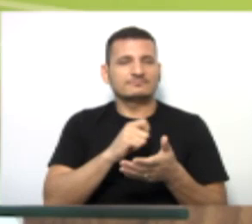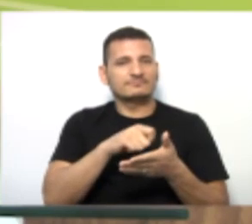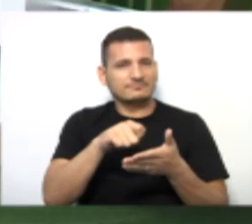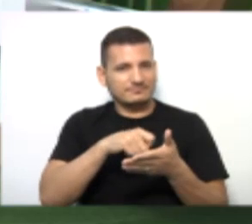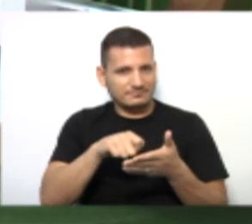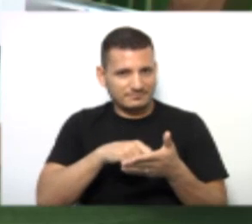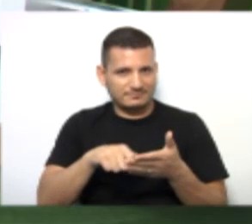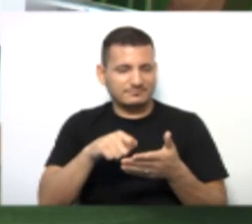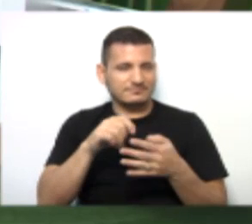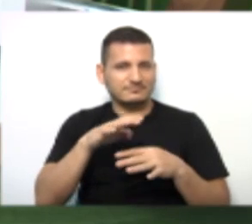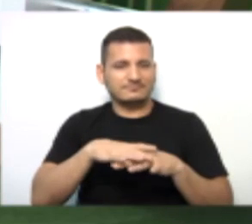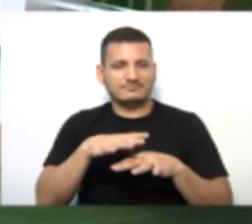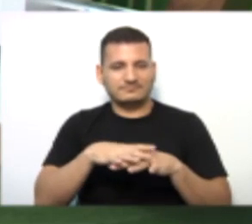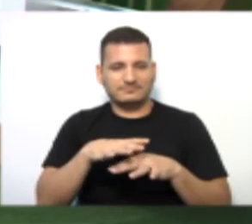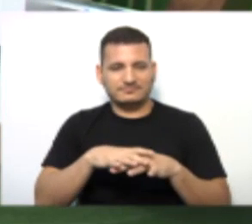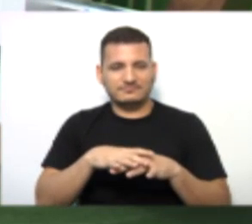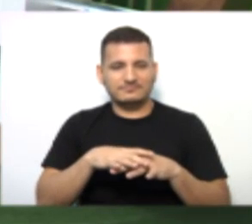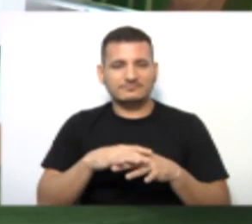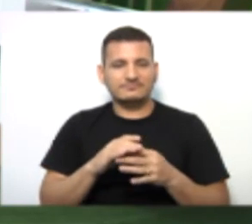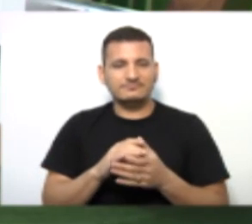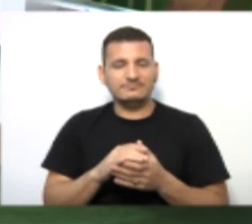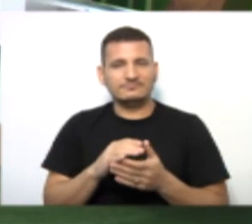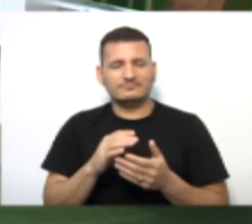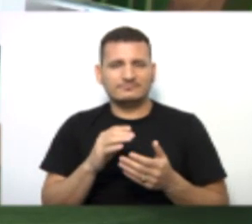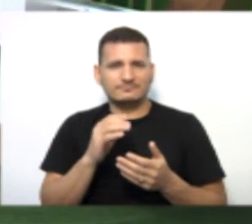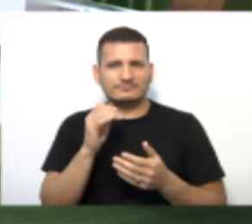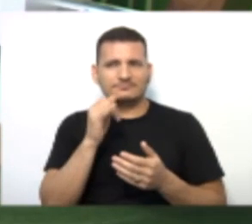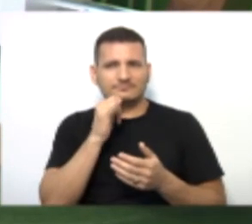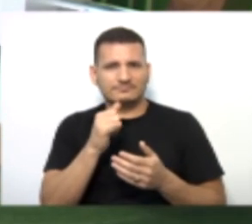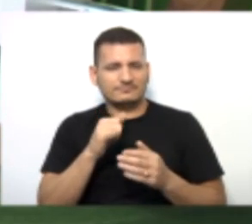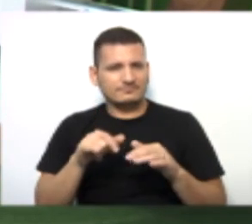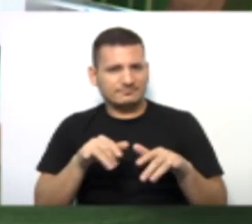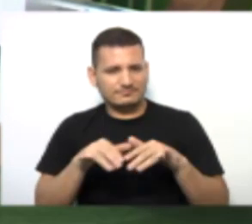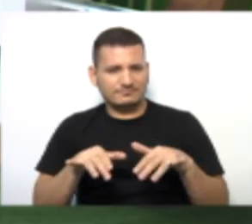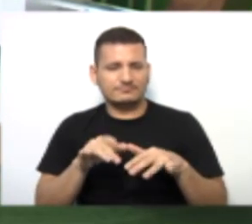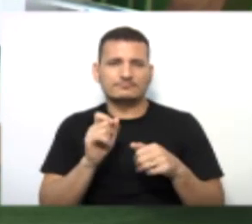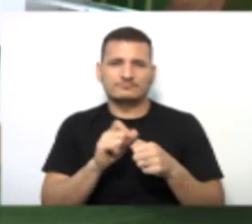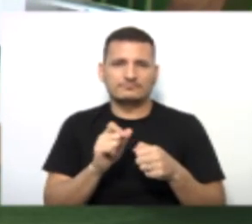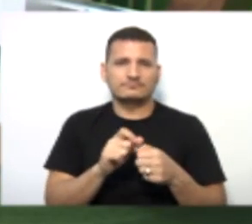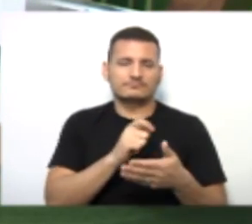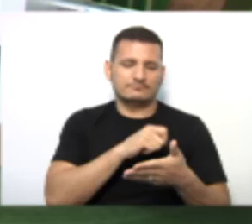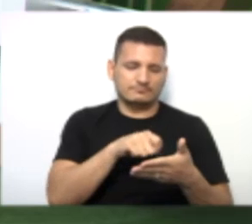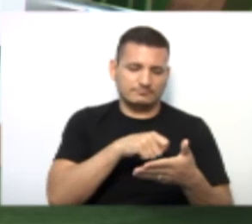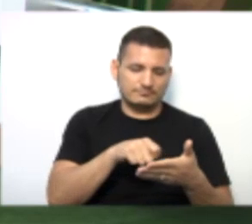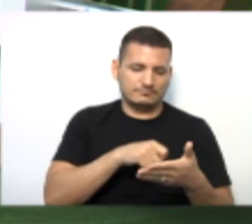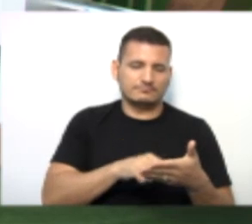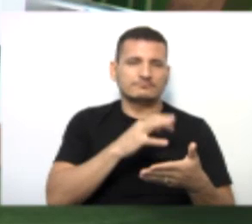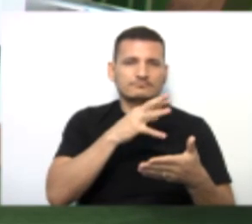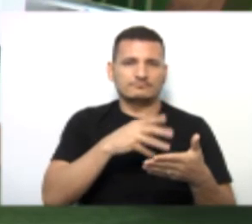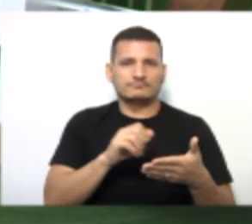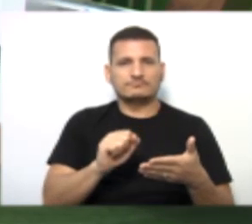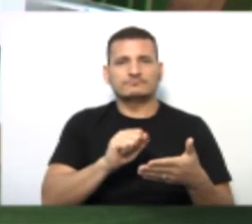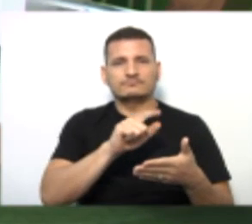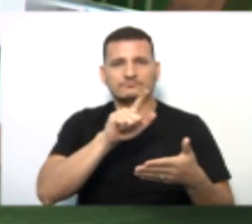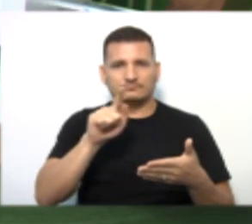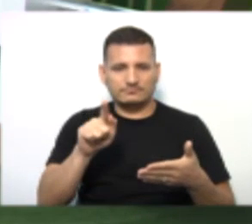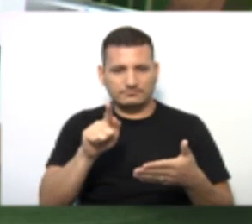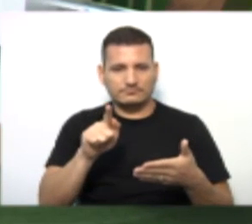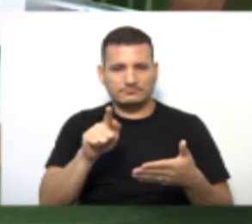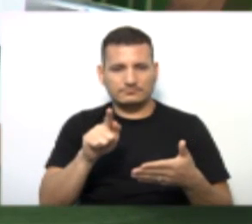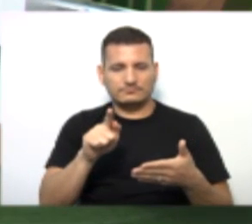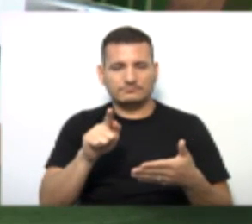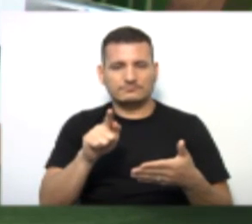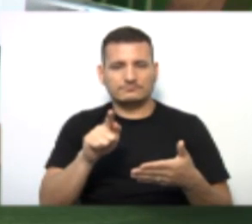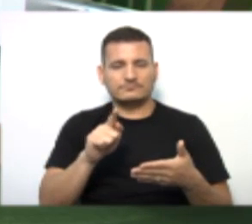Isso, exatamente. Né? Quem é programador vai pegar e vai fazer o cálculo na mão, né? Vai pegar e vai fazer todo um algoritmo, que ele não vai poder se safar